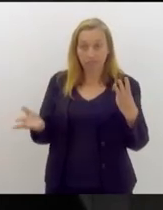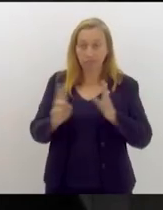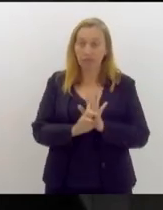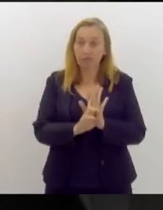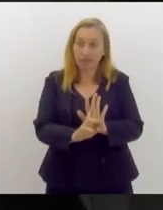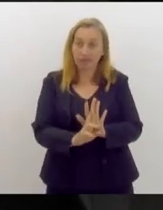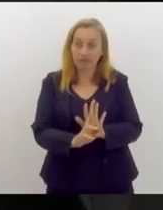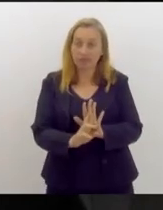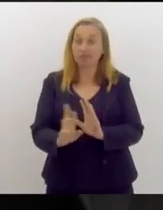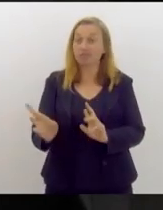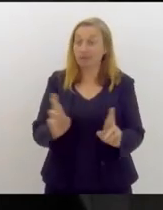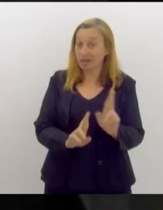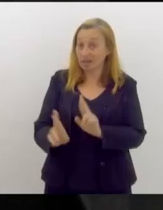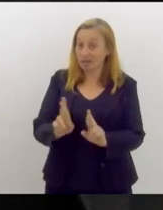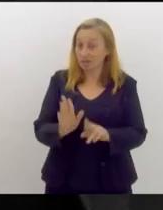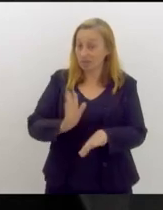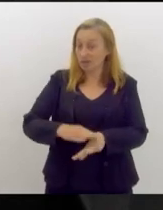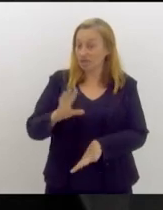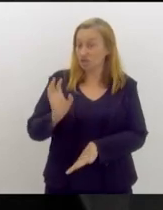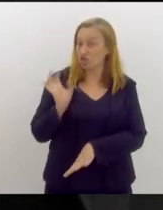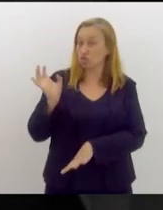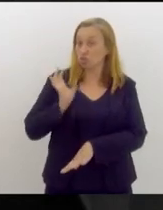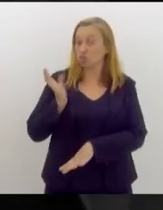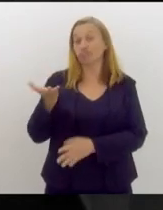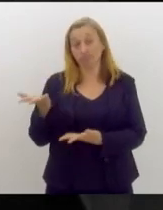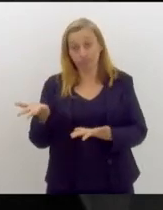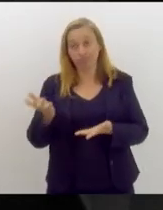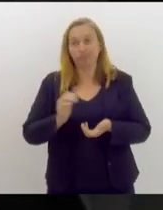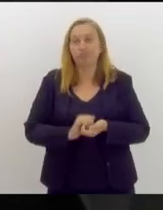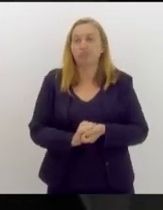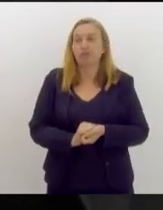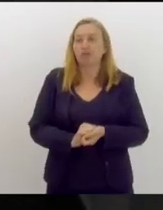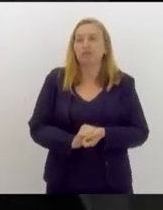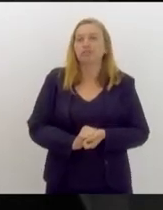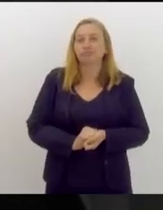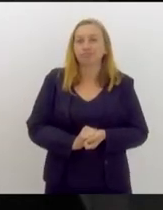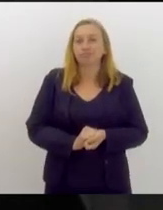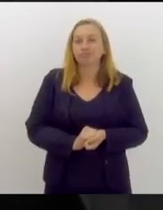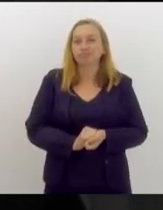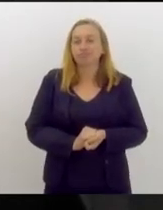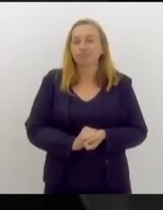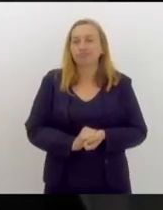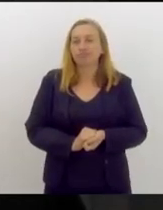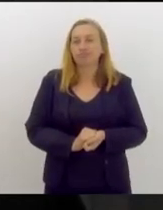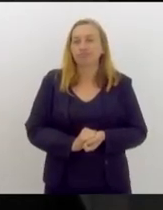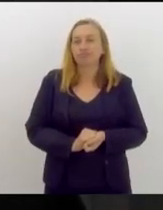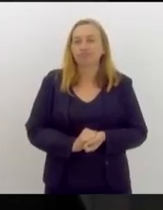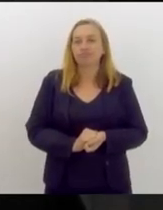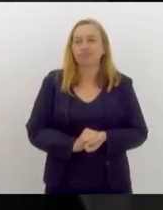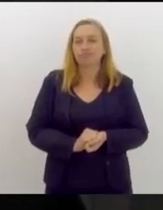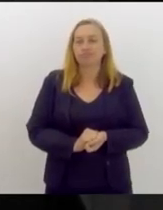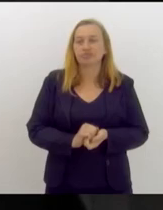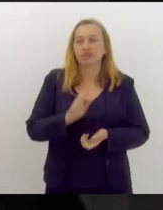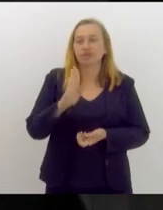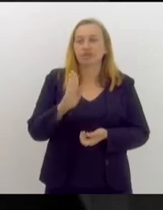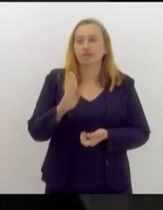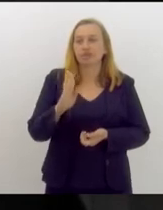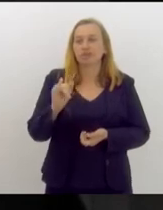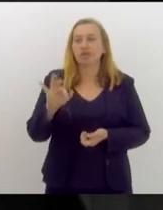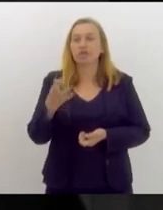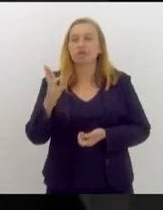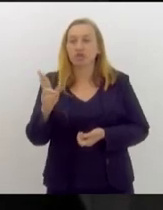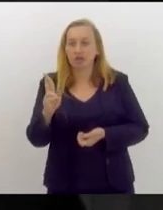nessa relação os três o montante de bilhões de